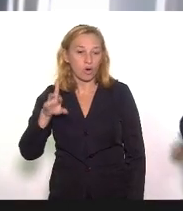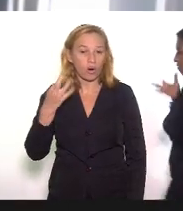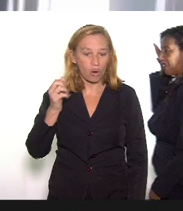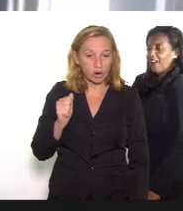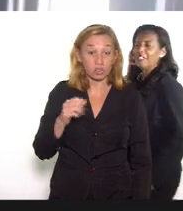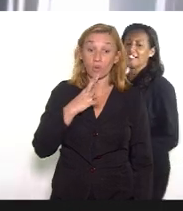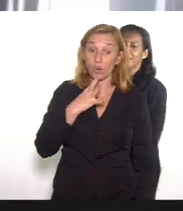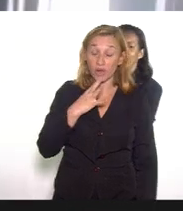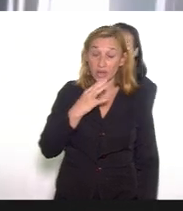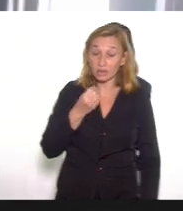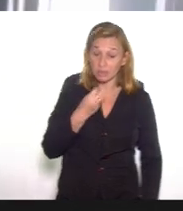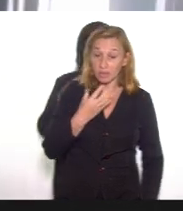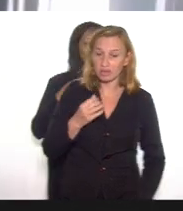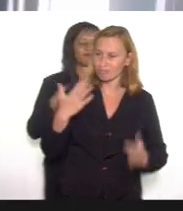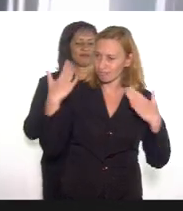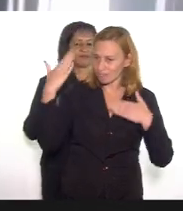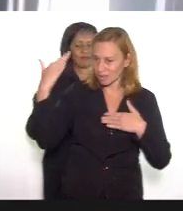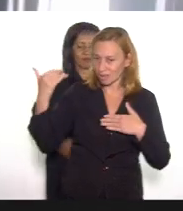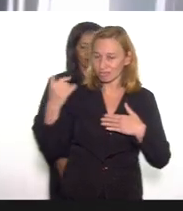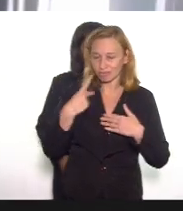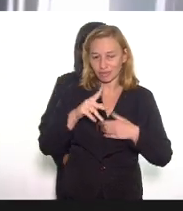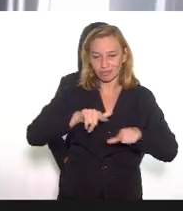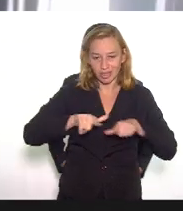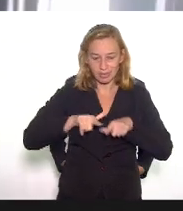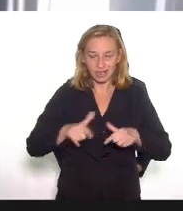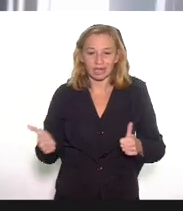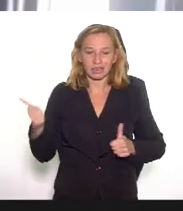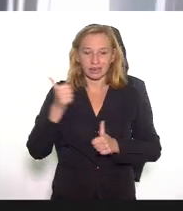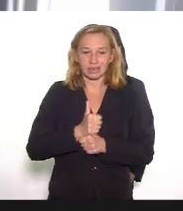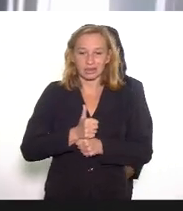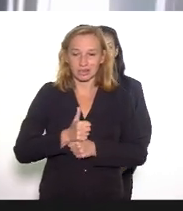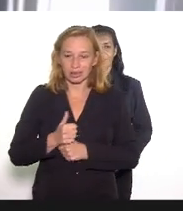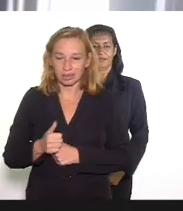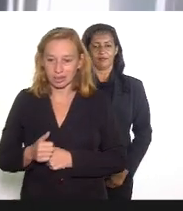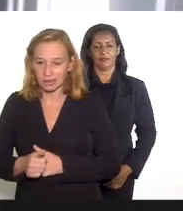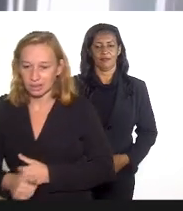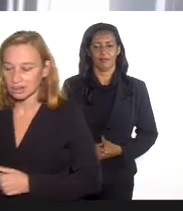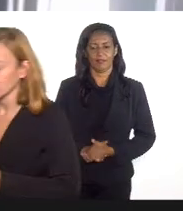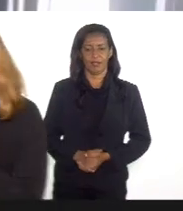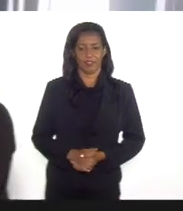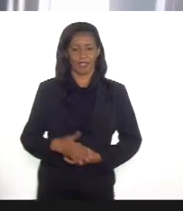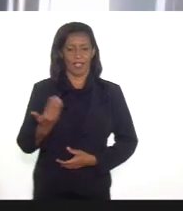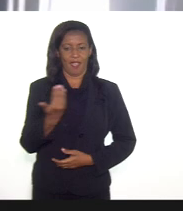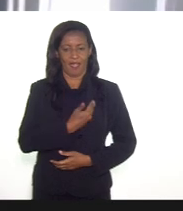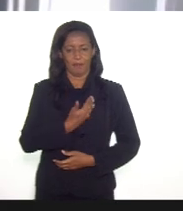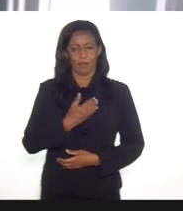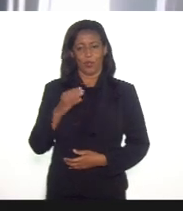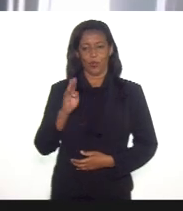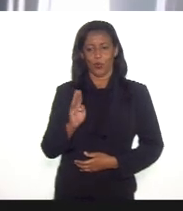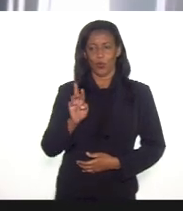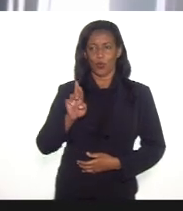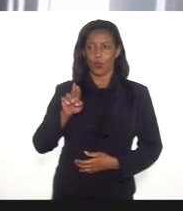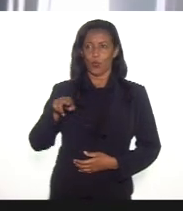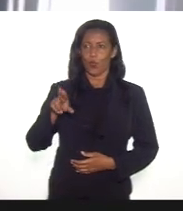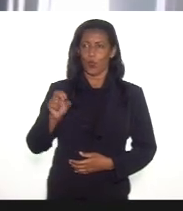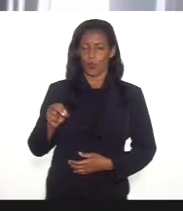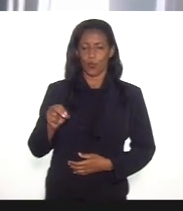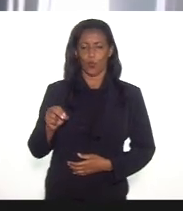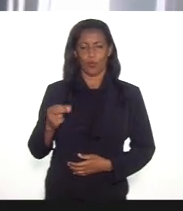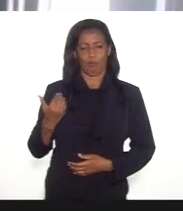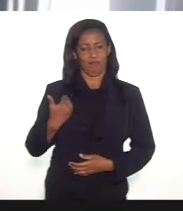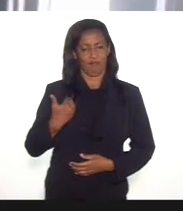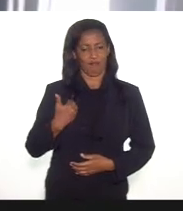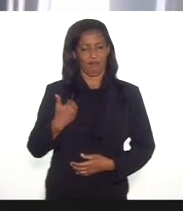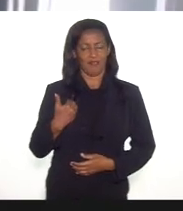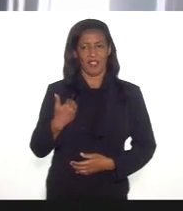tempo, e desejo sucesso na missão, assim como ao meu amigo Bruno Sobral, né? Meu colega, professor, né? Eu